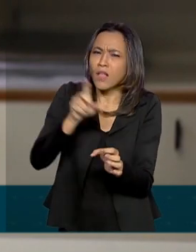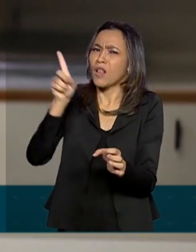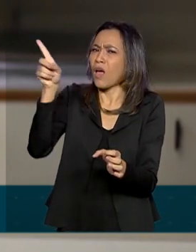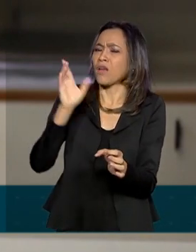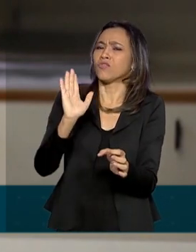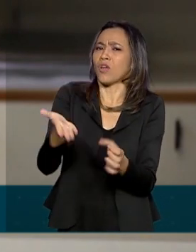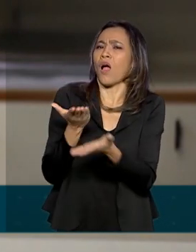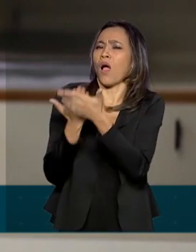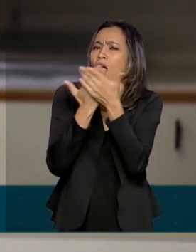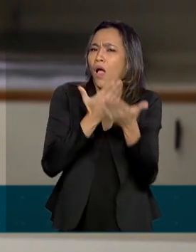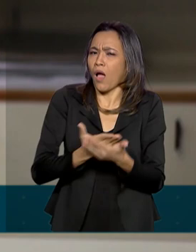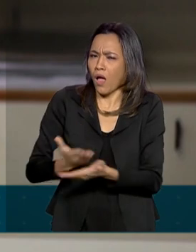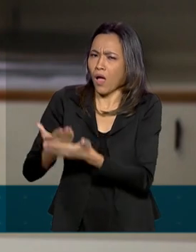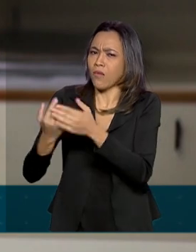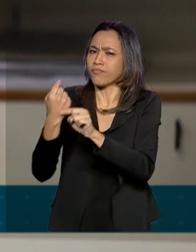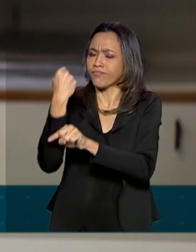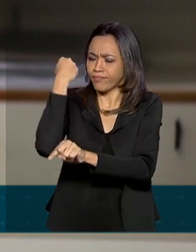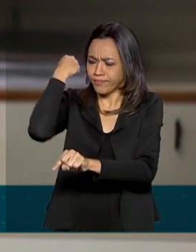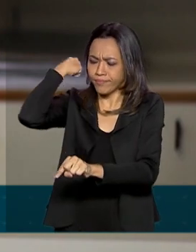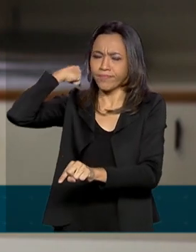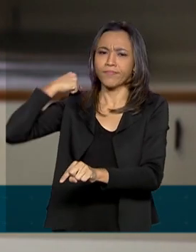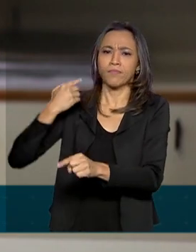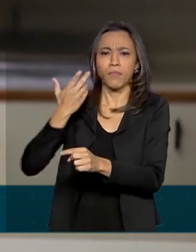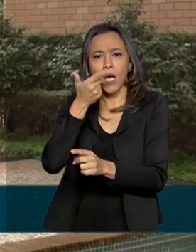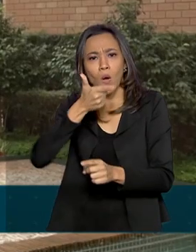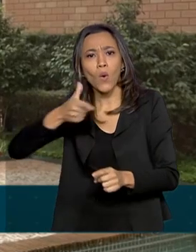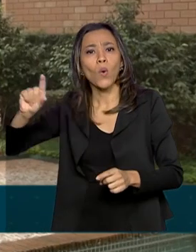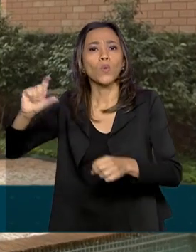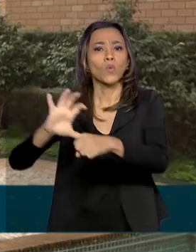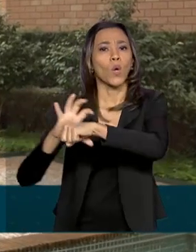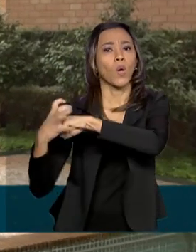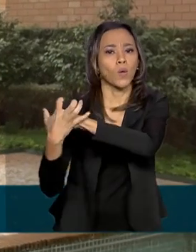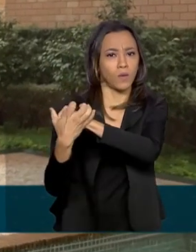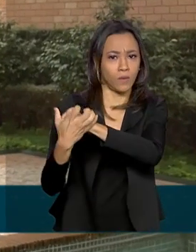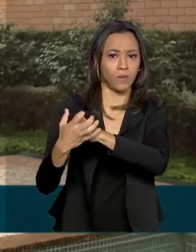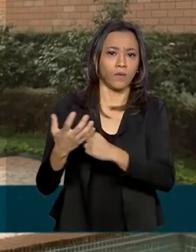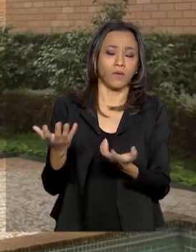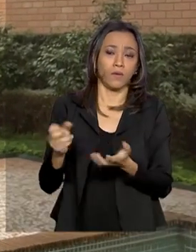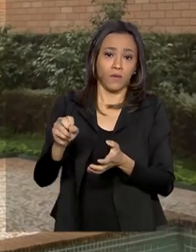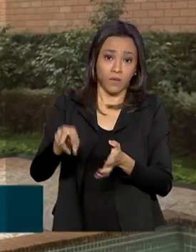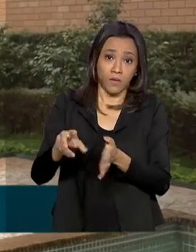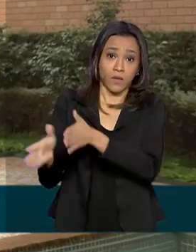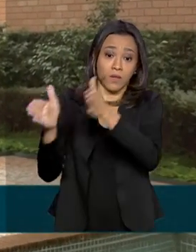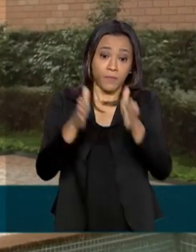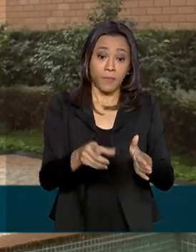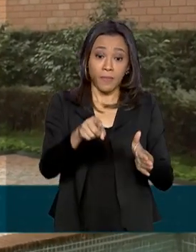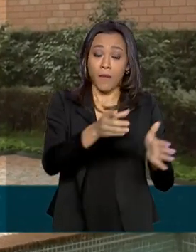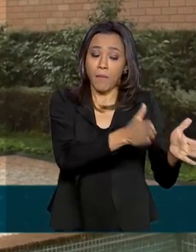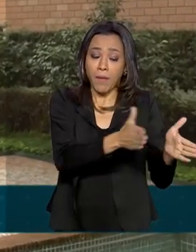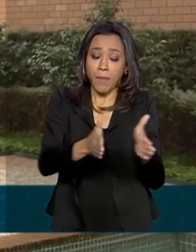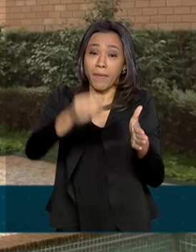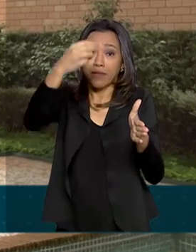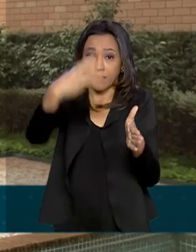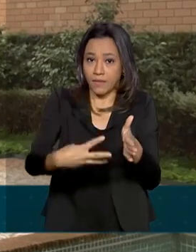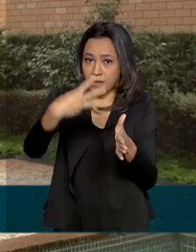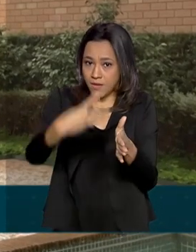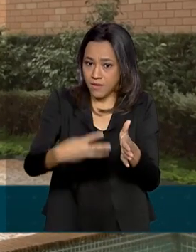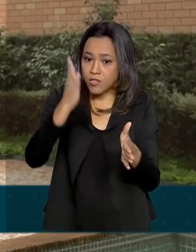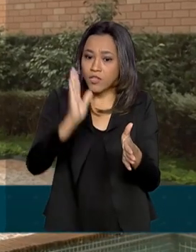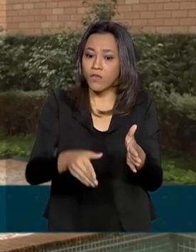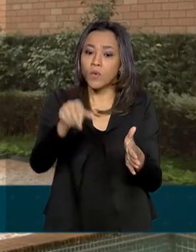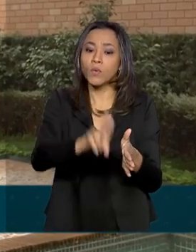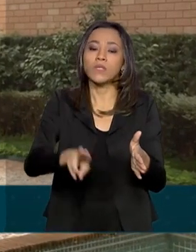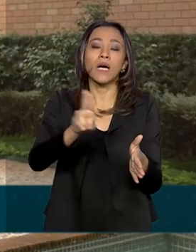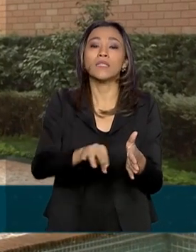vinha estudando ela para outro coronavírus. A vacina de Oxford está na fase 3 e já foi usada em 50 mil